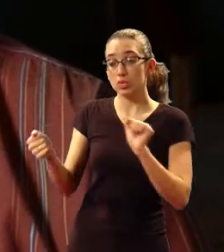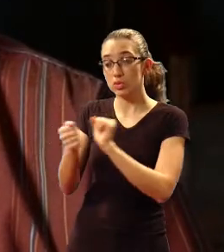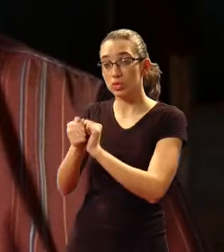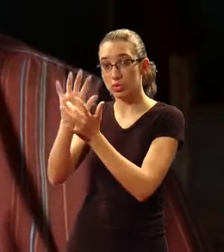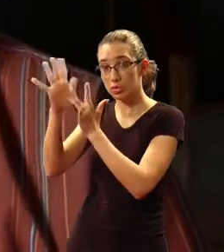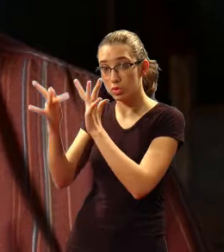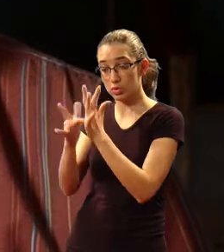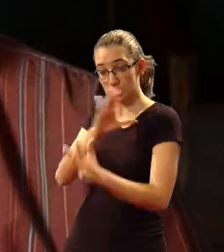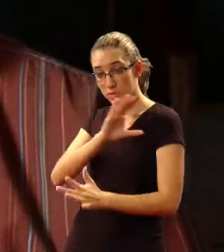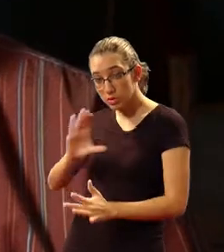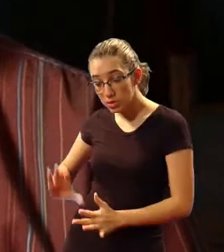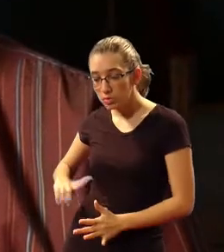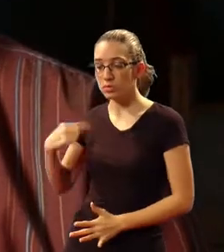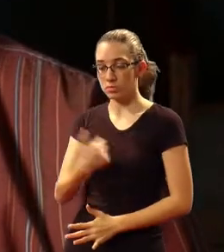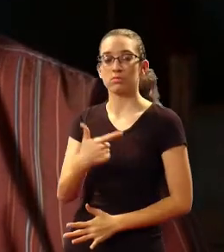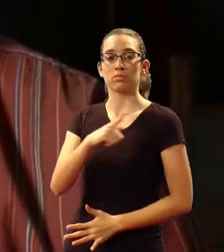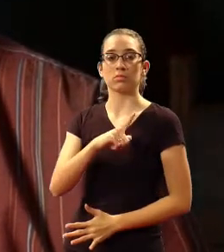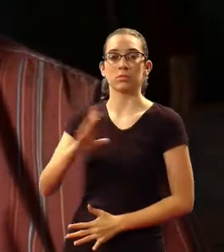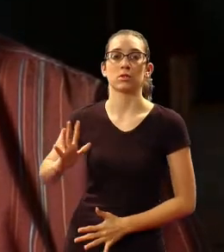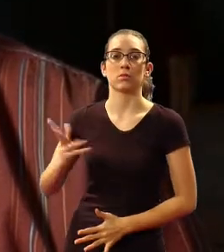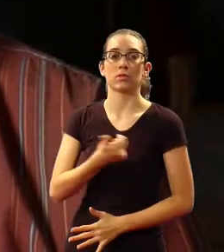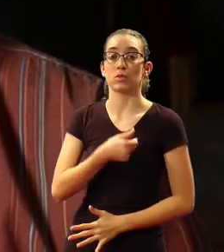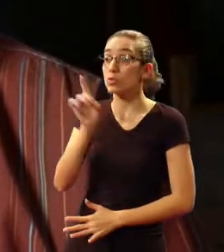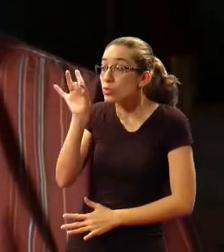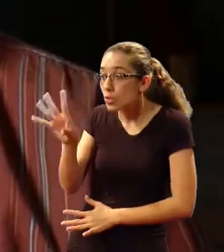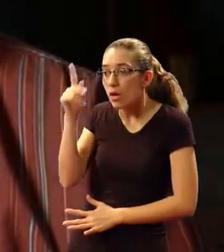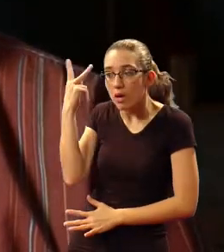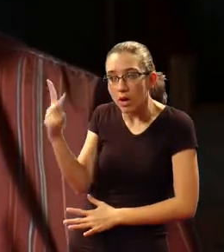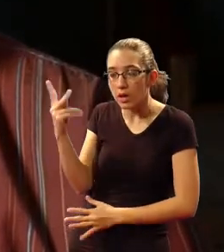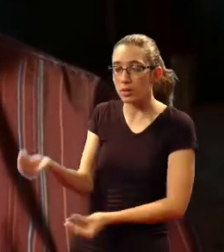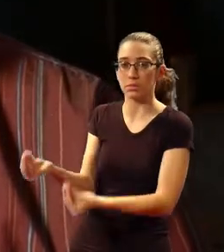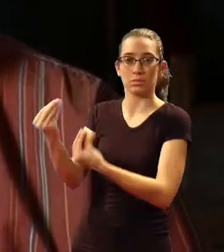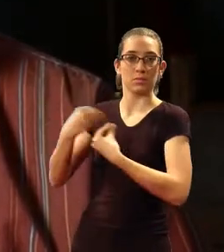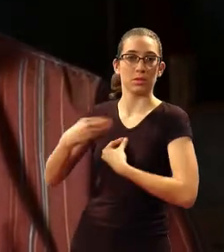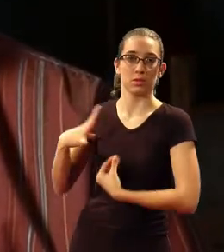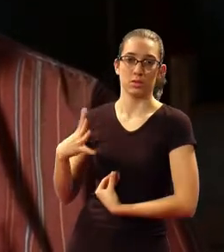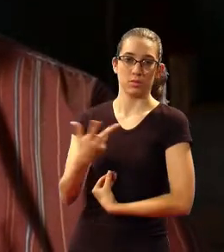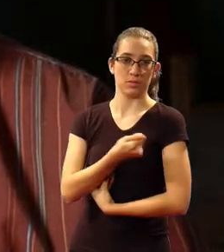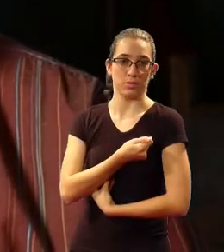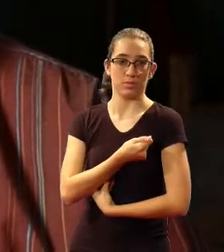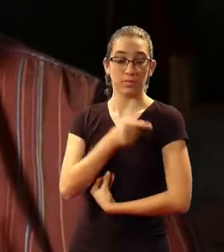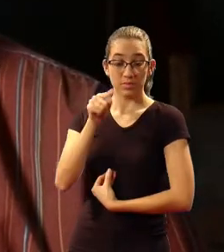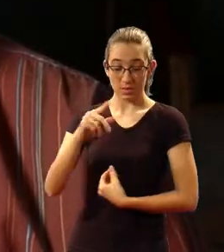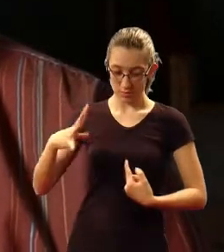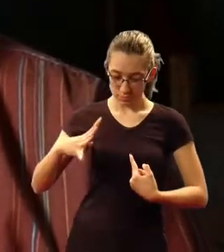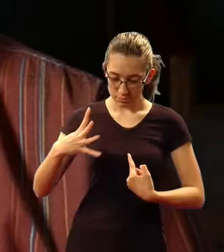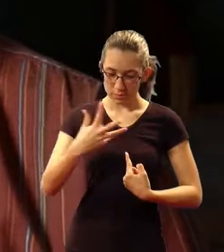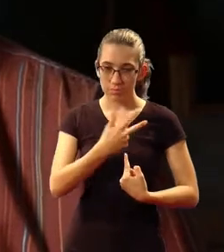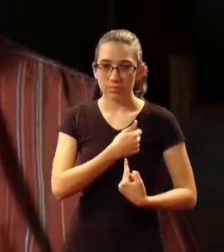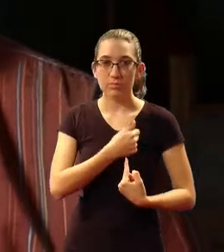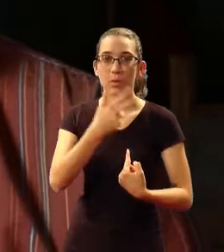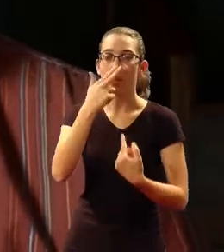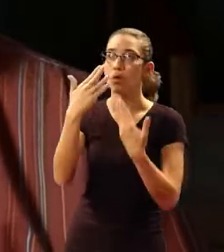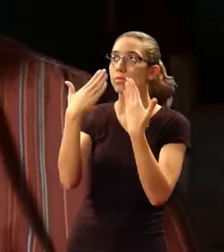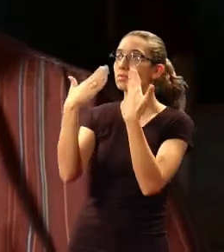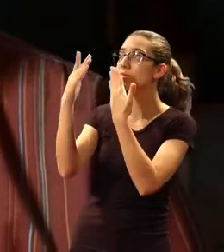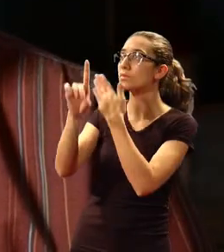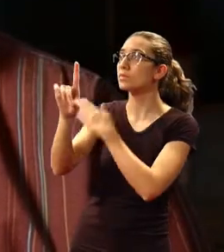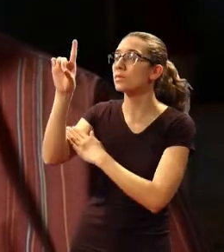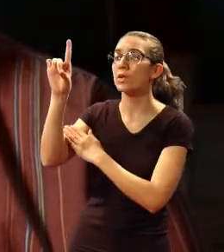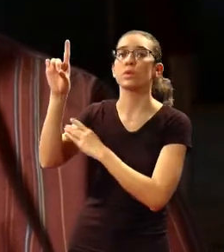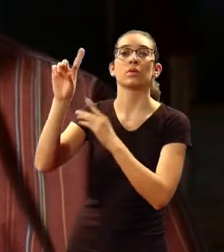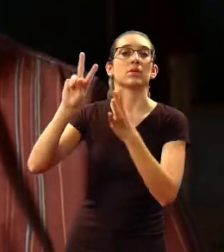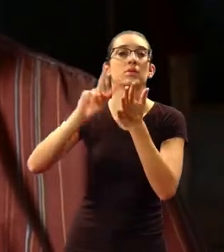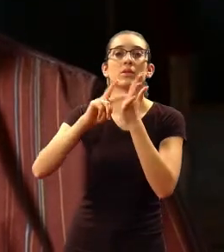salvos. Somente através de Cristo nós somos salvos. E essa salvação diante de Deus coloca o ser humano numa outra dimensão,